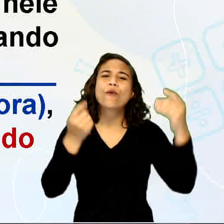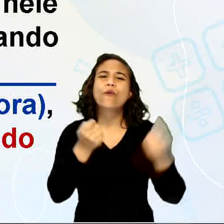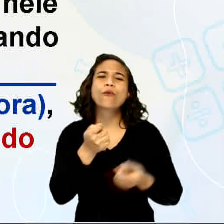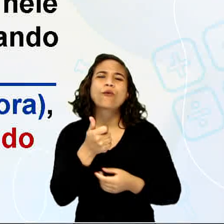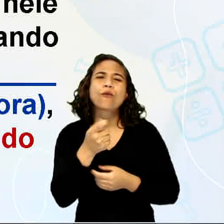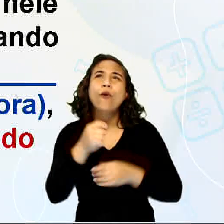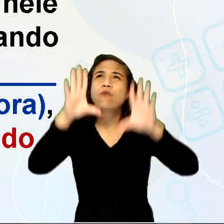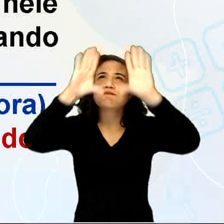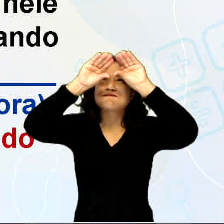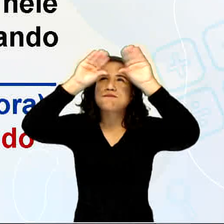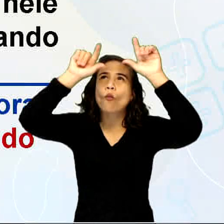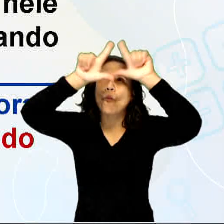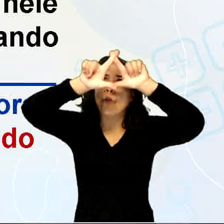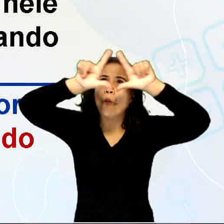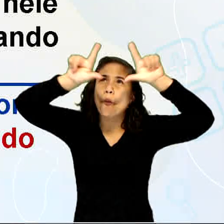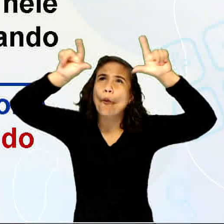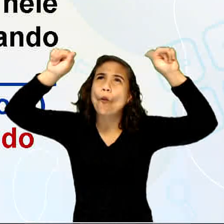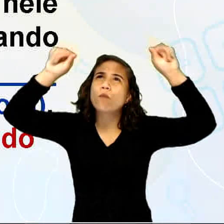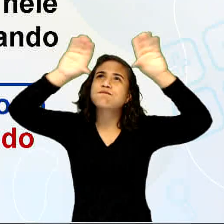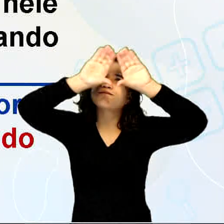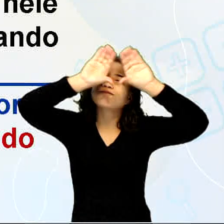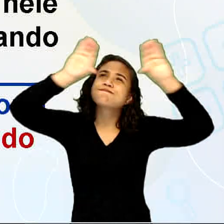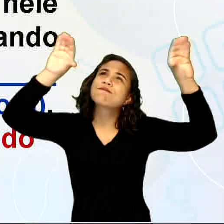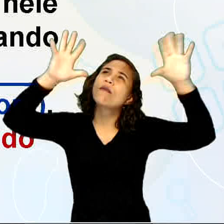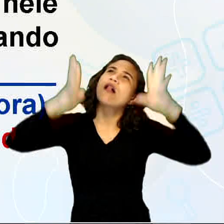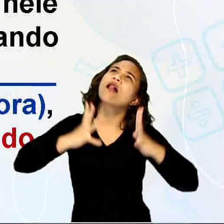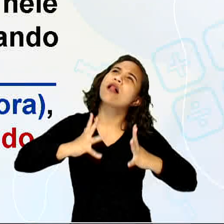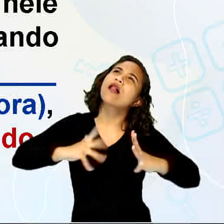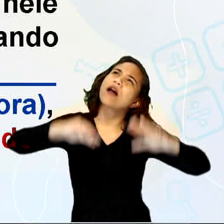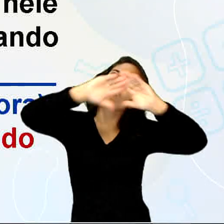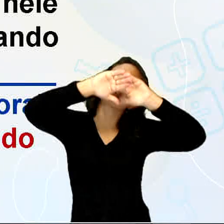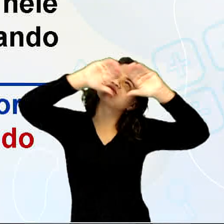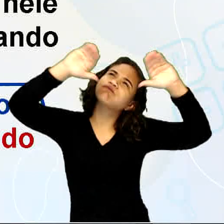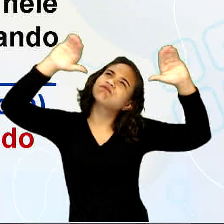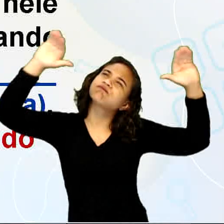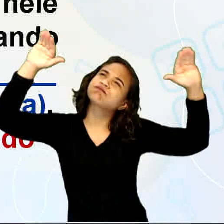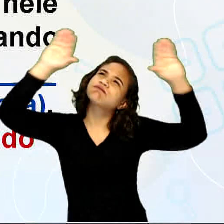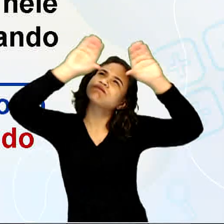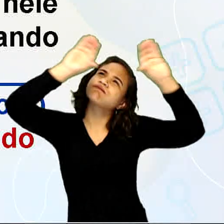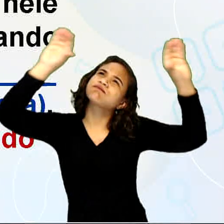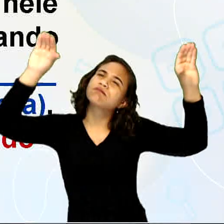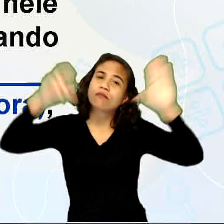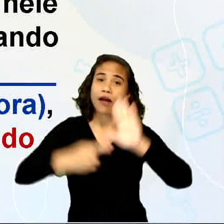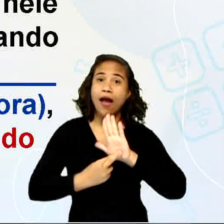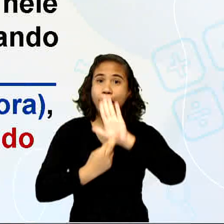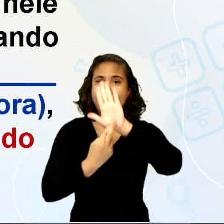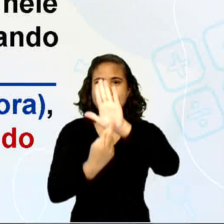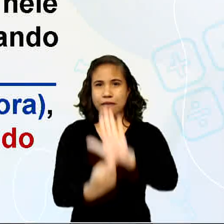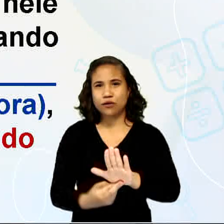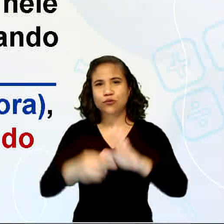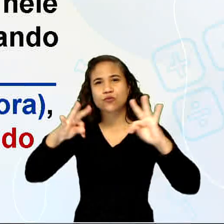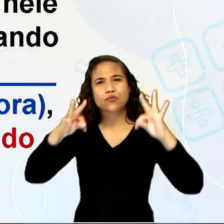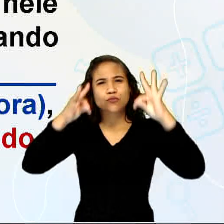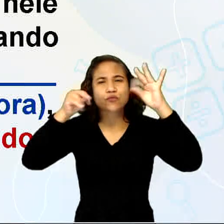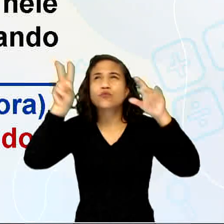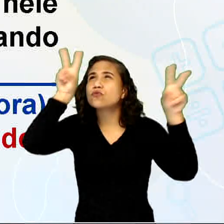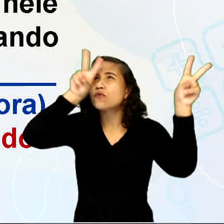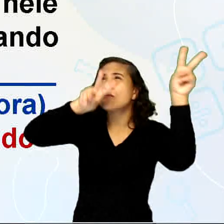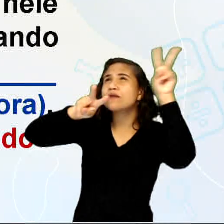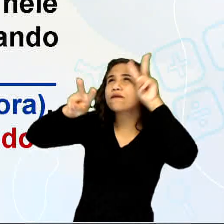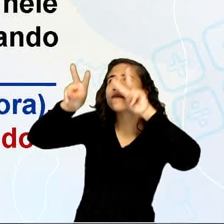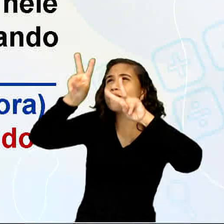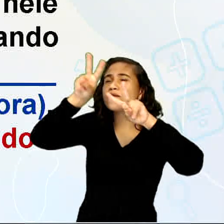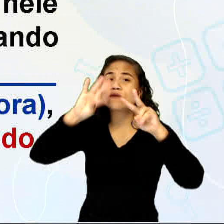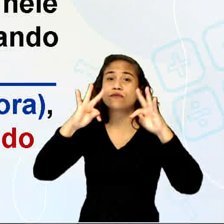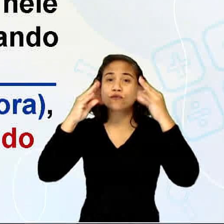de nuvens de manhã e à noite. Observe o céu e represente tudo o que você vê